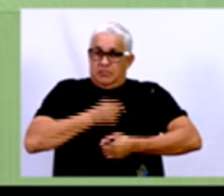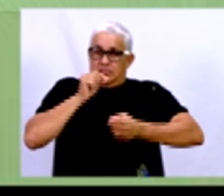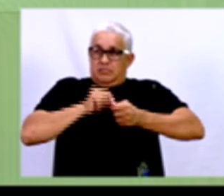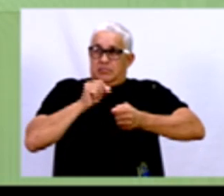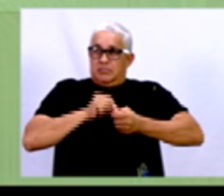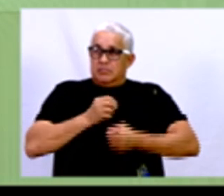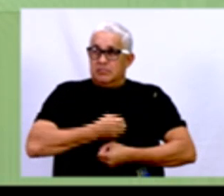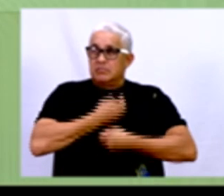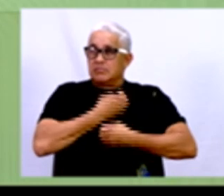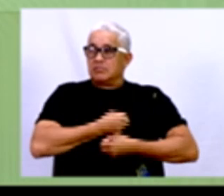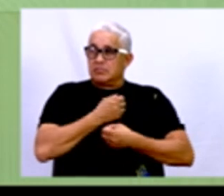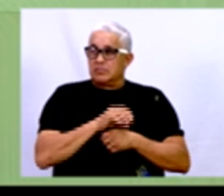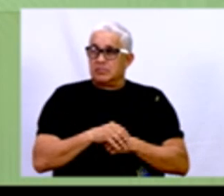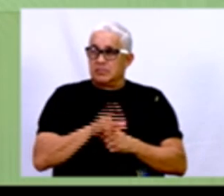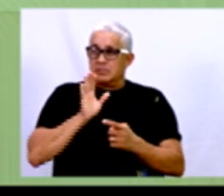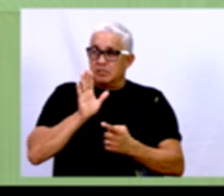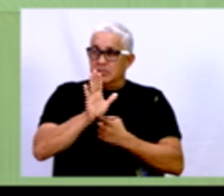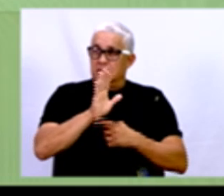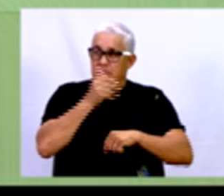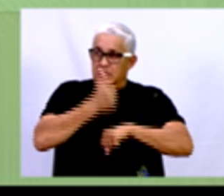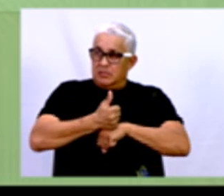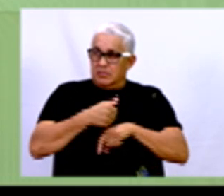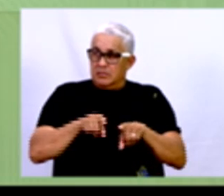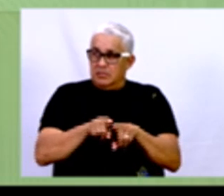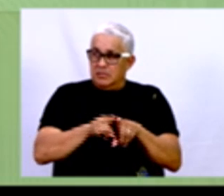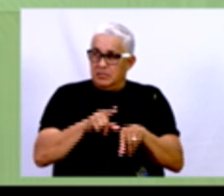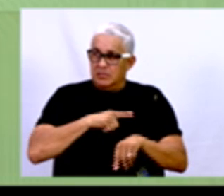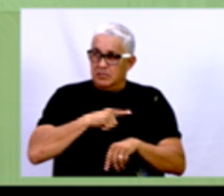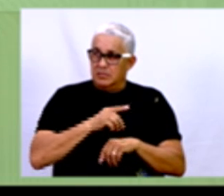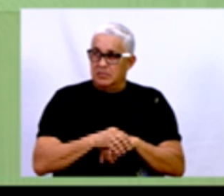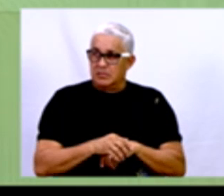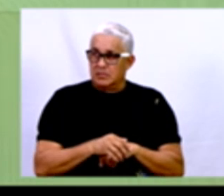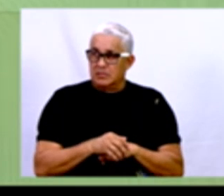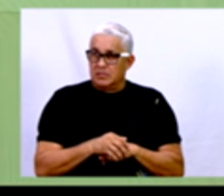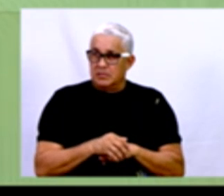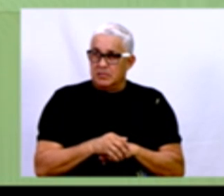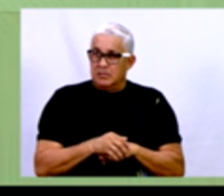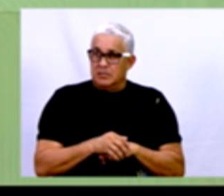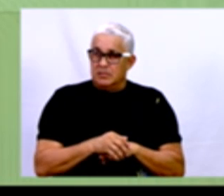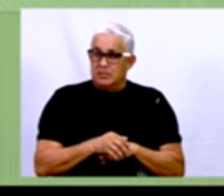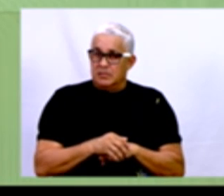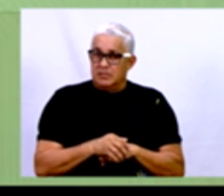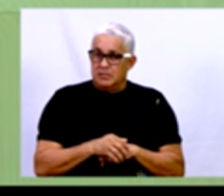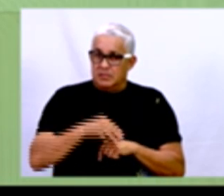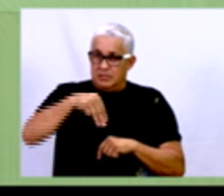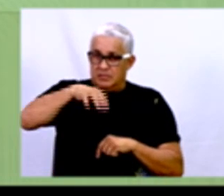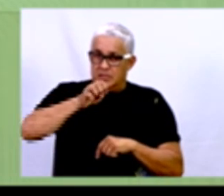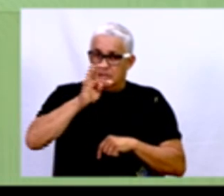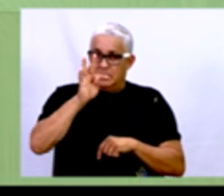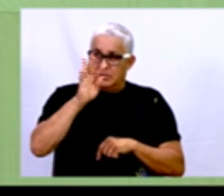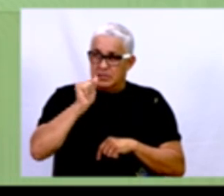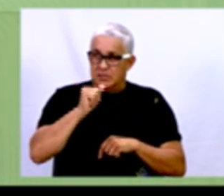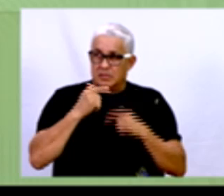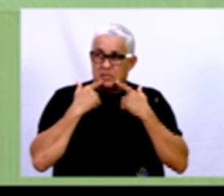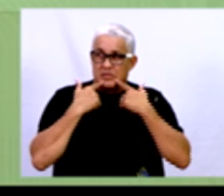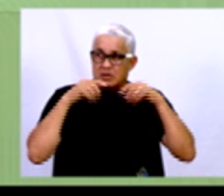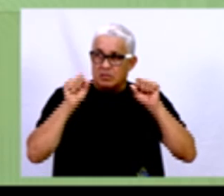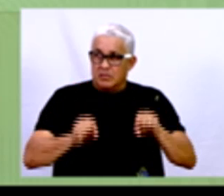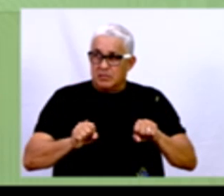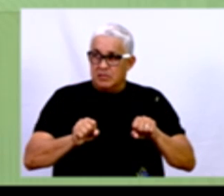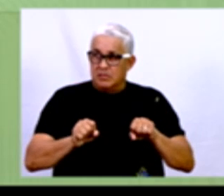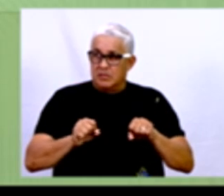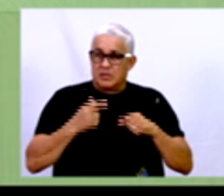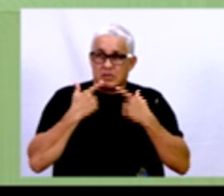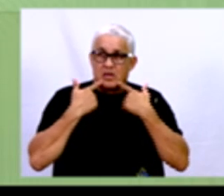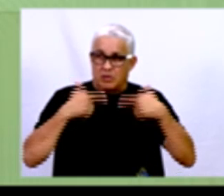sendo evidenciado, no caso. Nós temos também ali a metalinguagem. Porém, quem aparece em